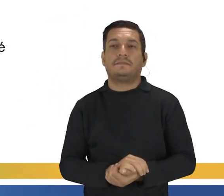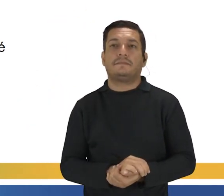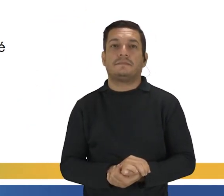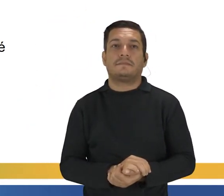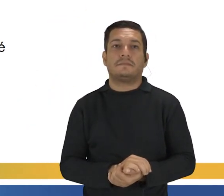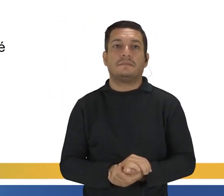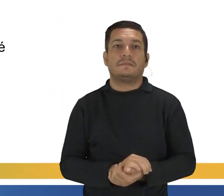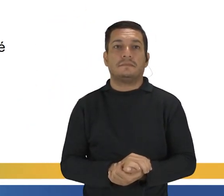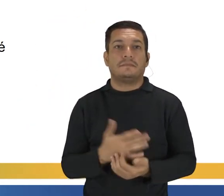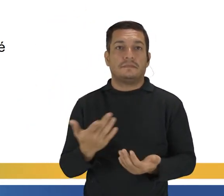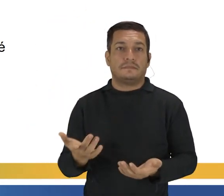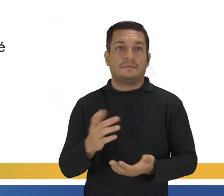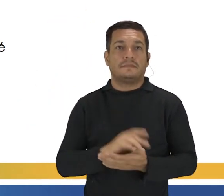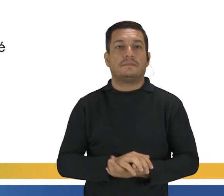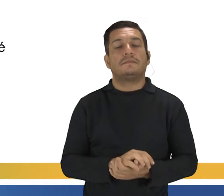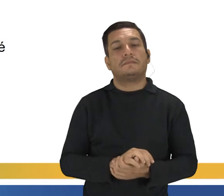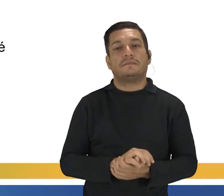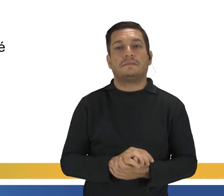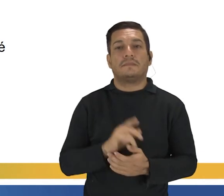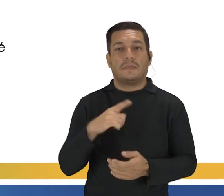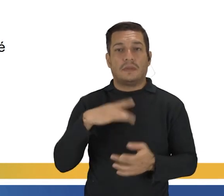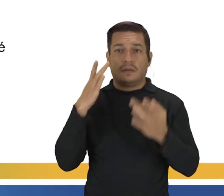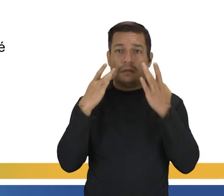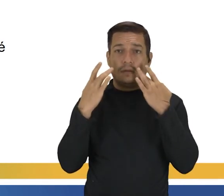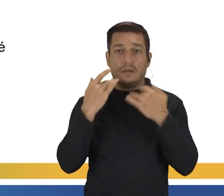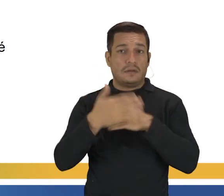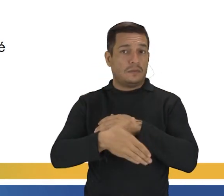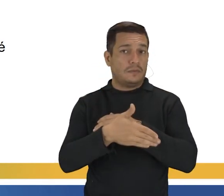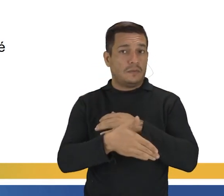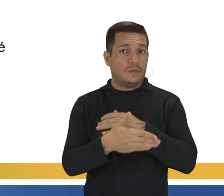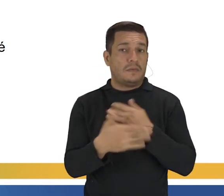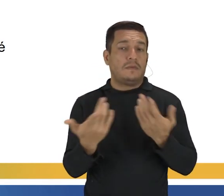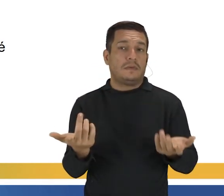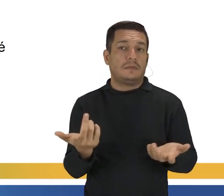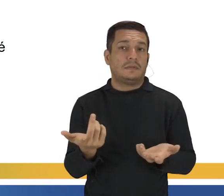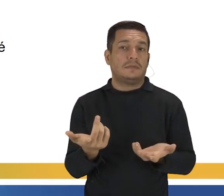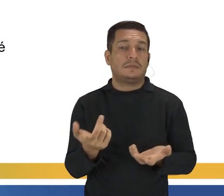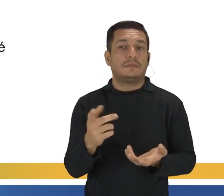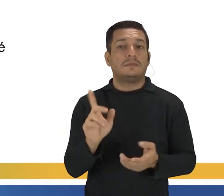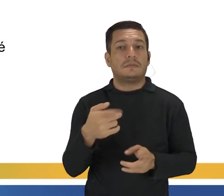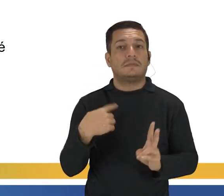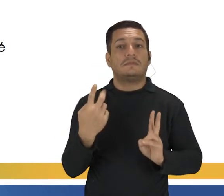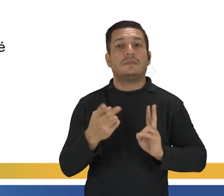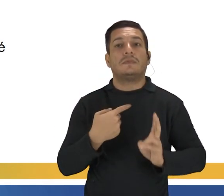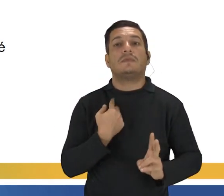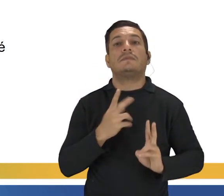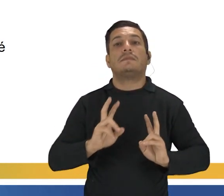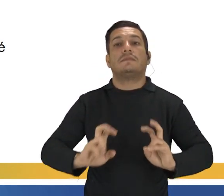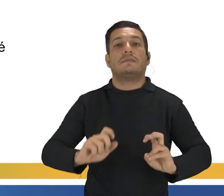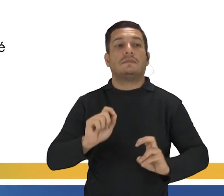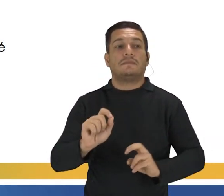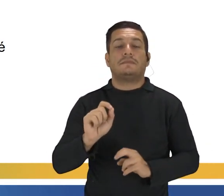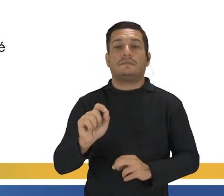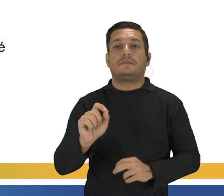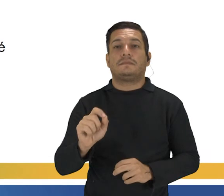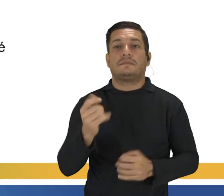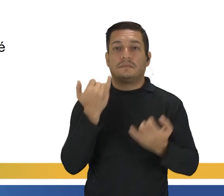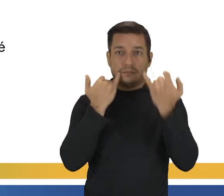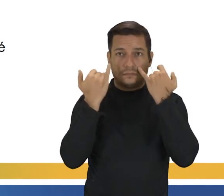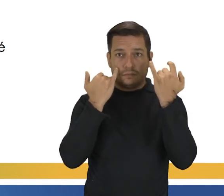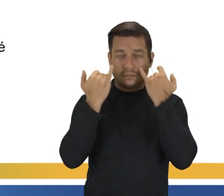artificial. Galera, em se tratando de teatro de rua, não é? Já percebemos também